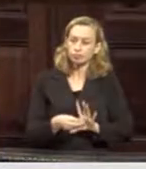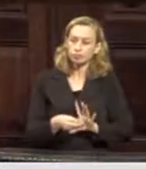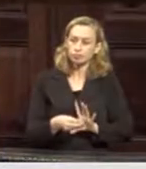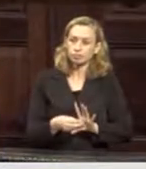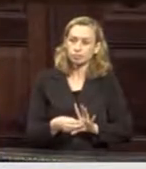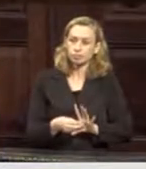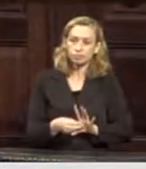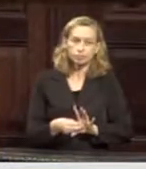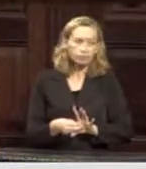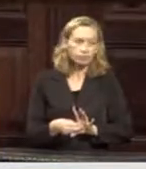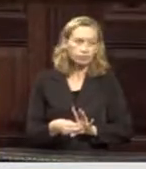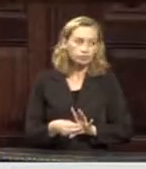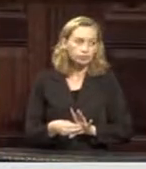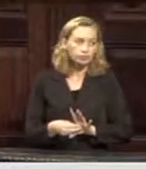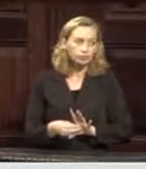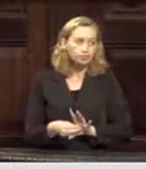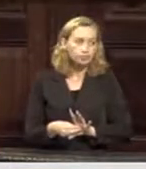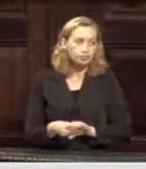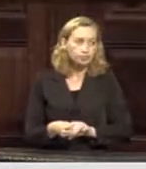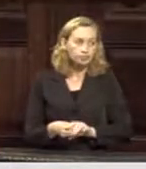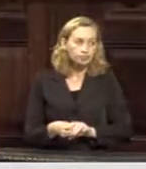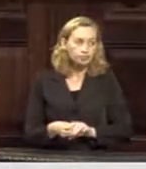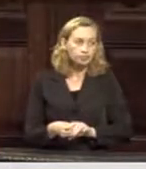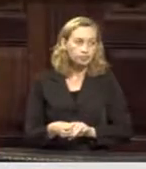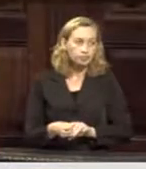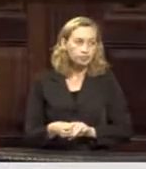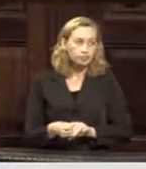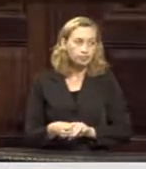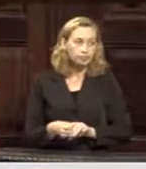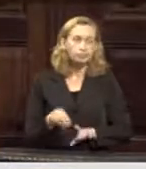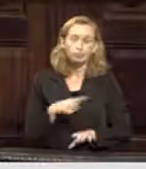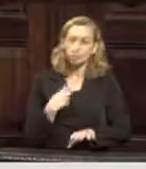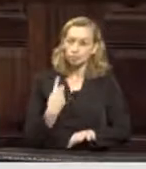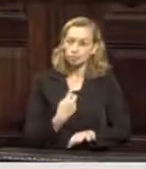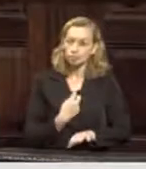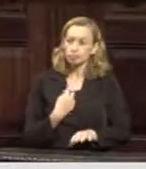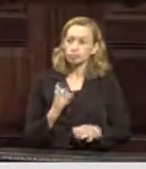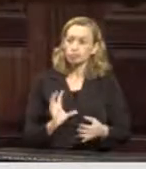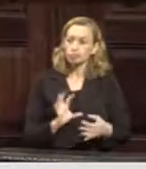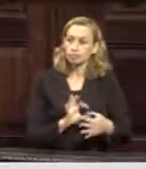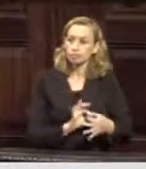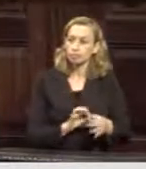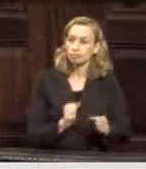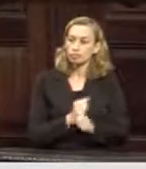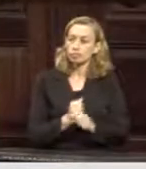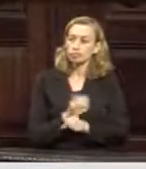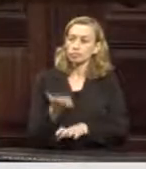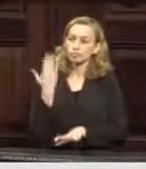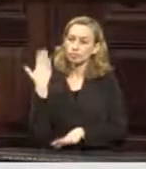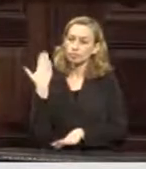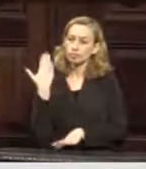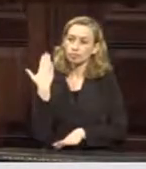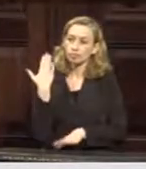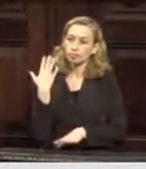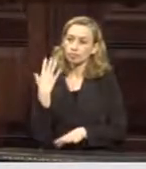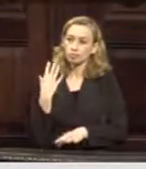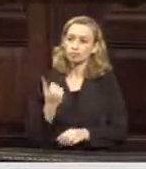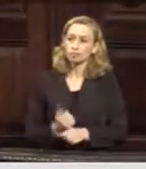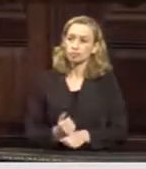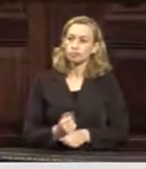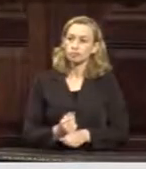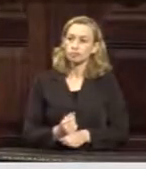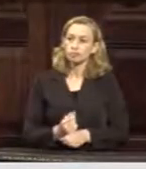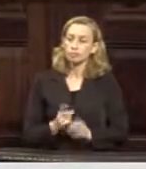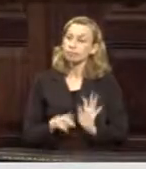dispositivo no texto da nossa Carta Magna Estadual e nós a emendamos no ano passado para garantir mecanismos